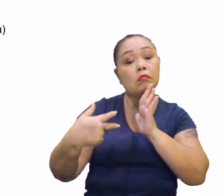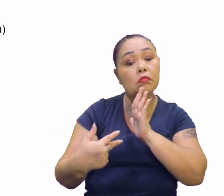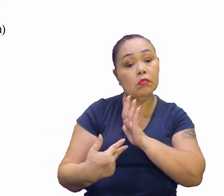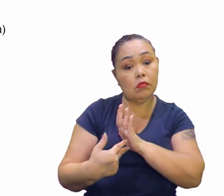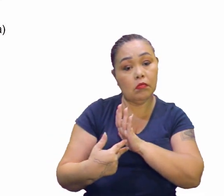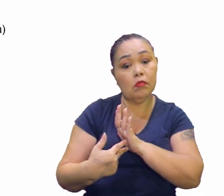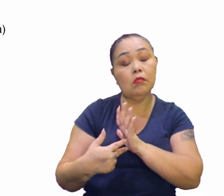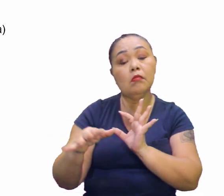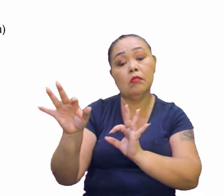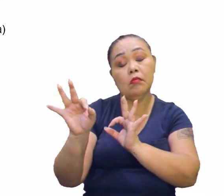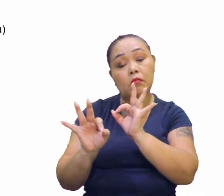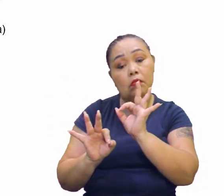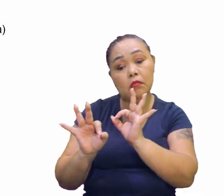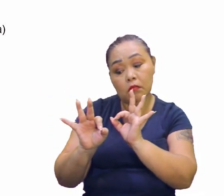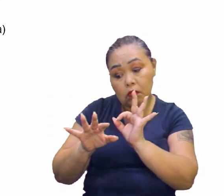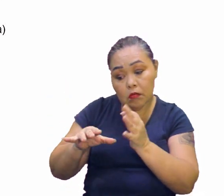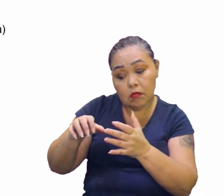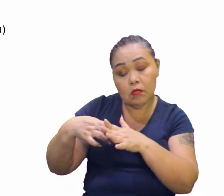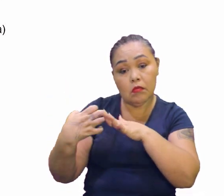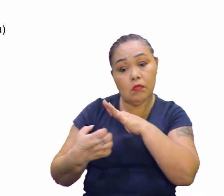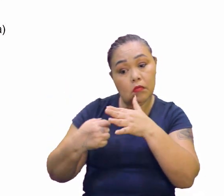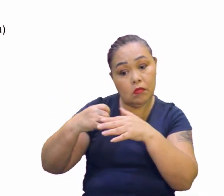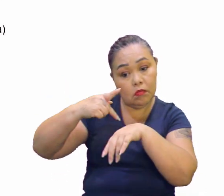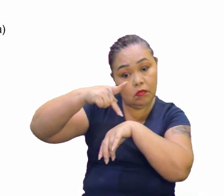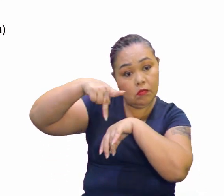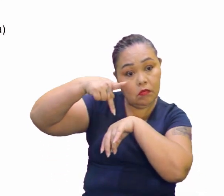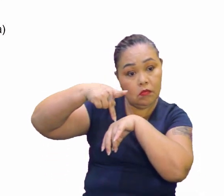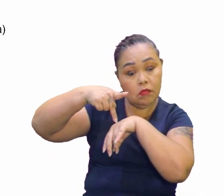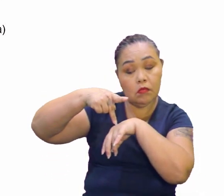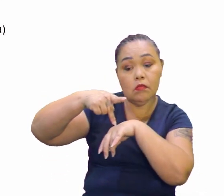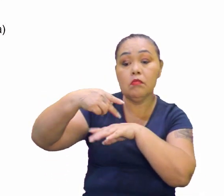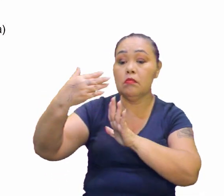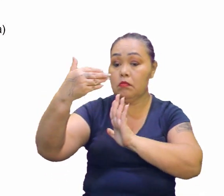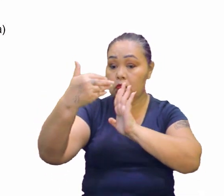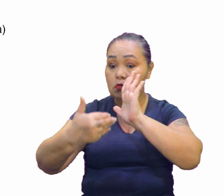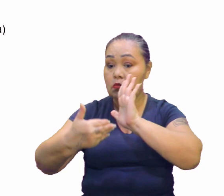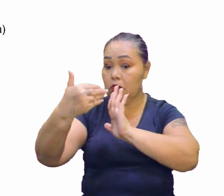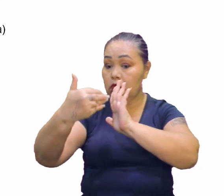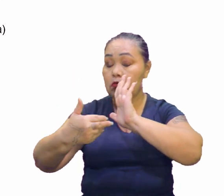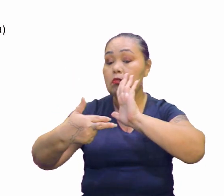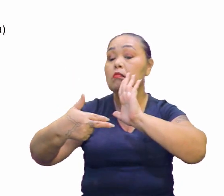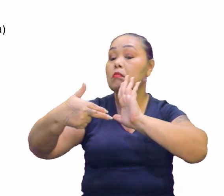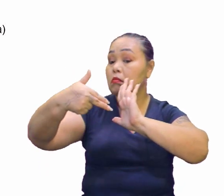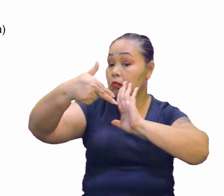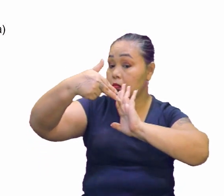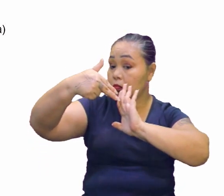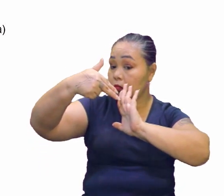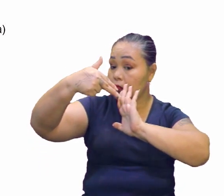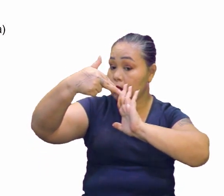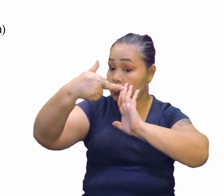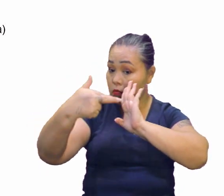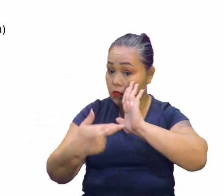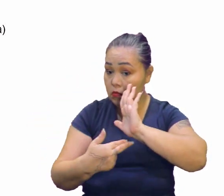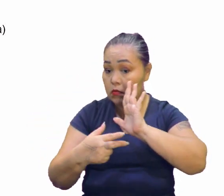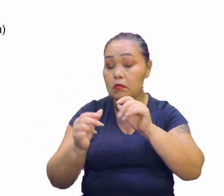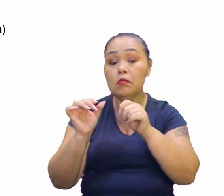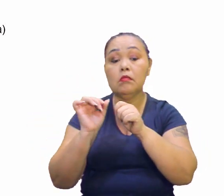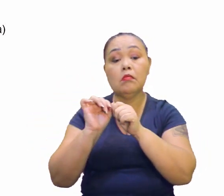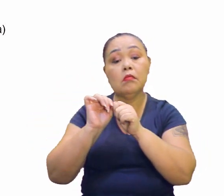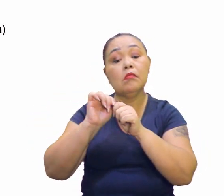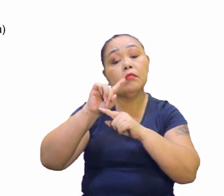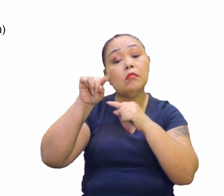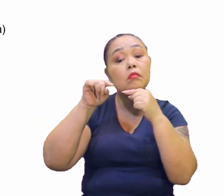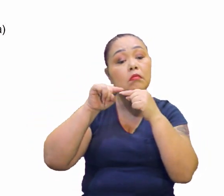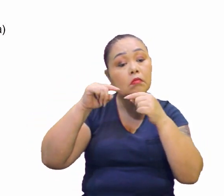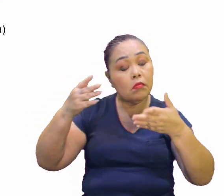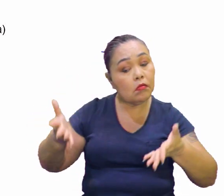significa Organização Internacional de Normatização. O seu objetivo é